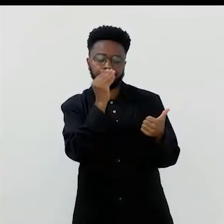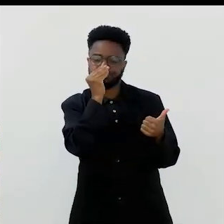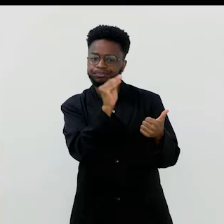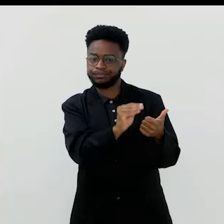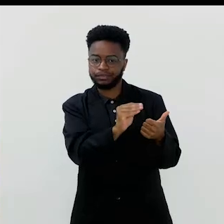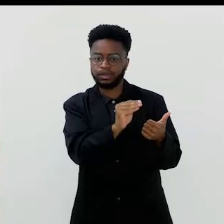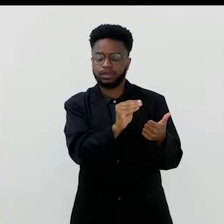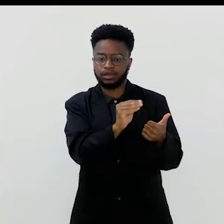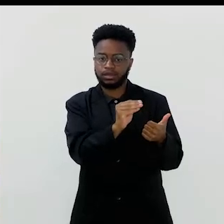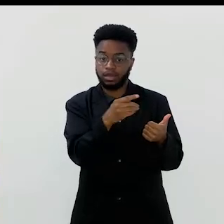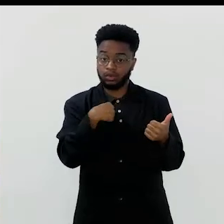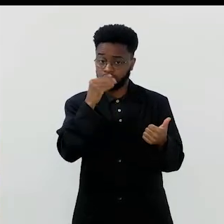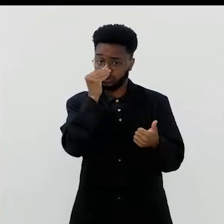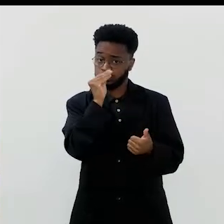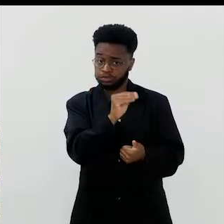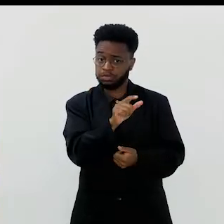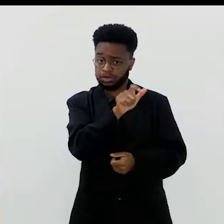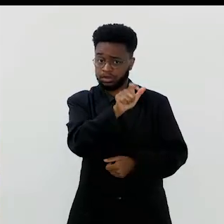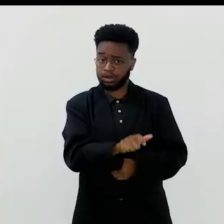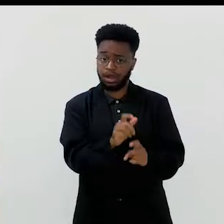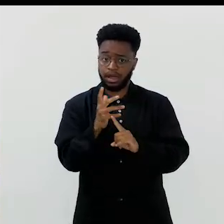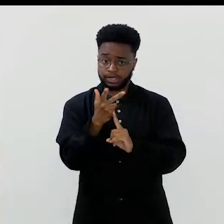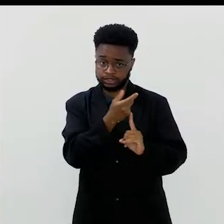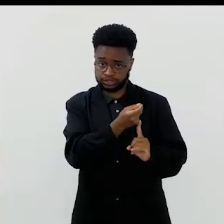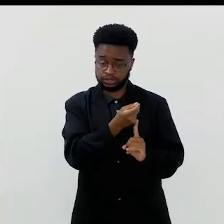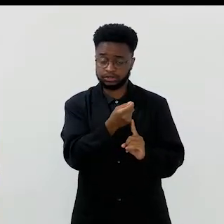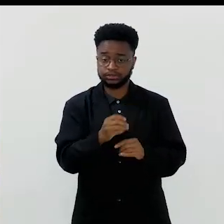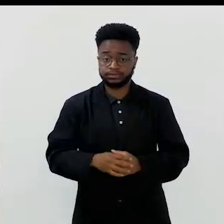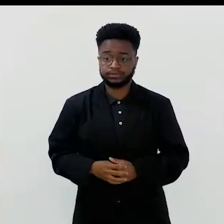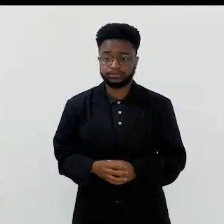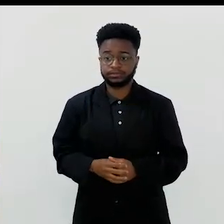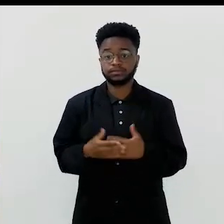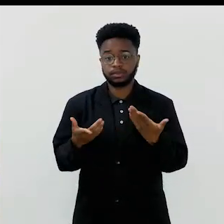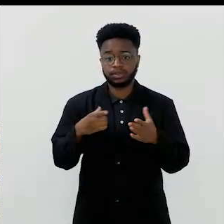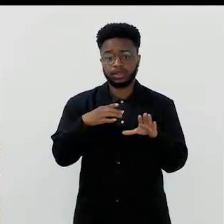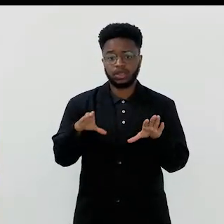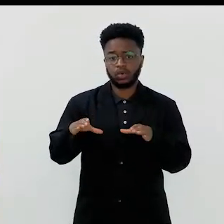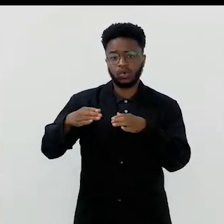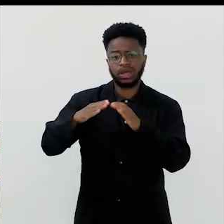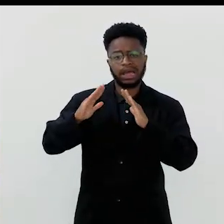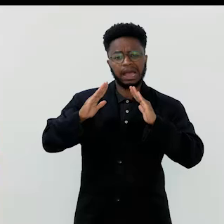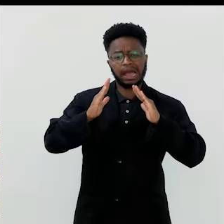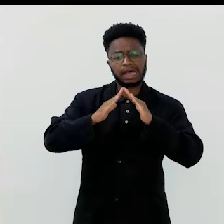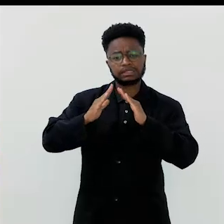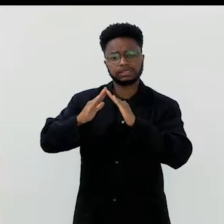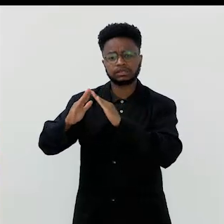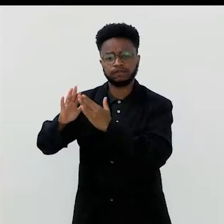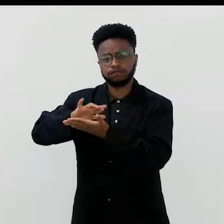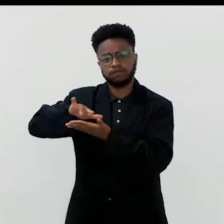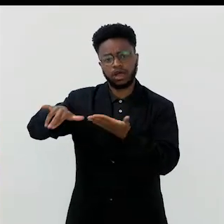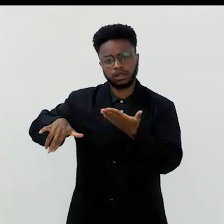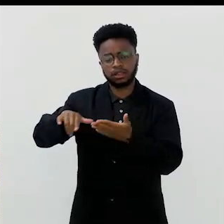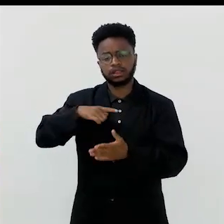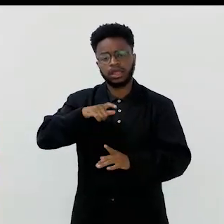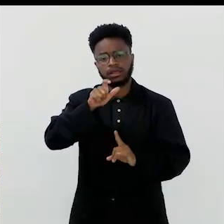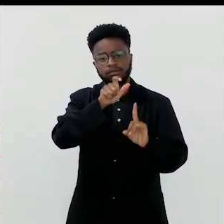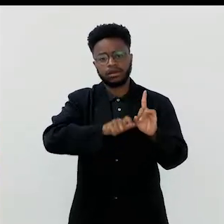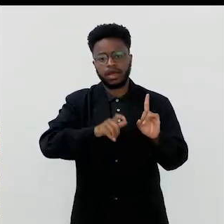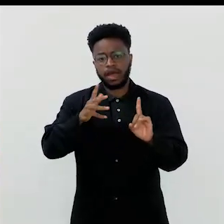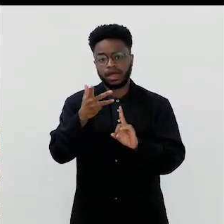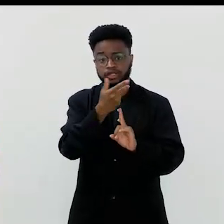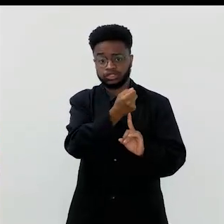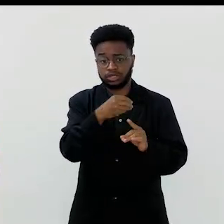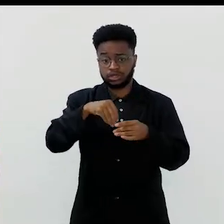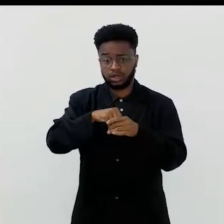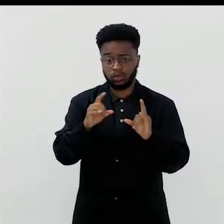tá, vamos ver. Eu desdenhei do artista. E aí me levam era um conjunto habitacional que ainda estava em construção, e